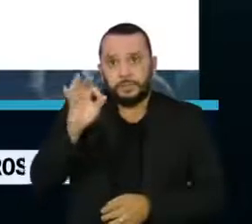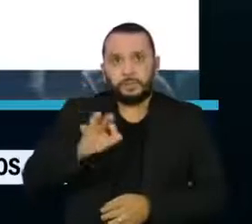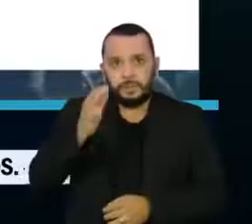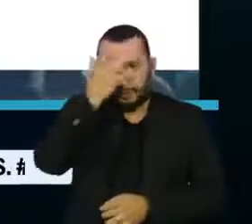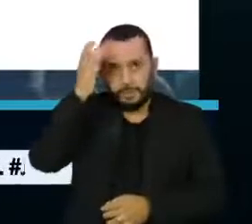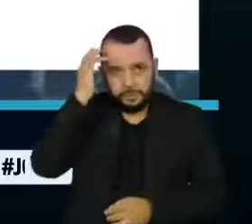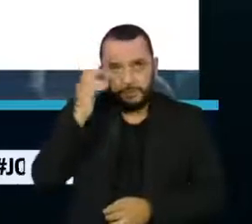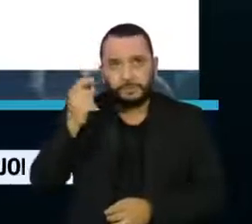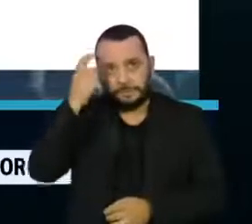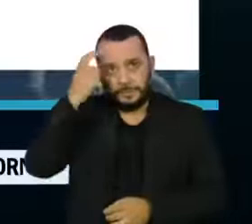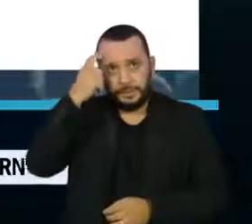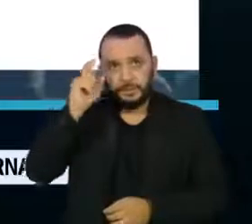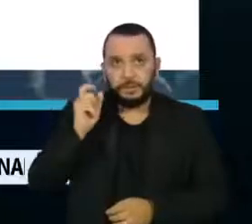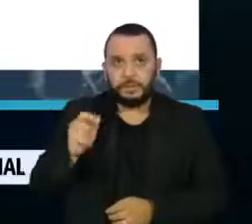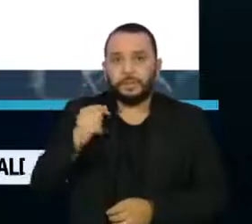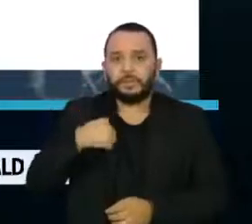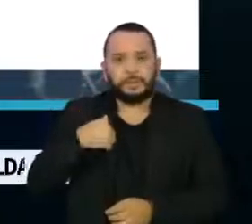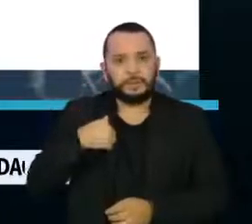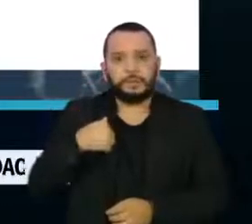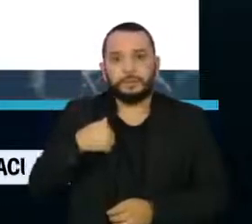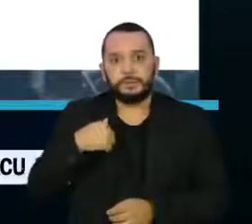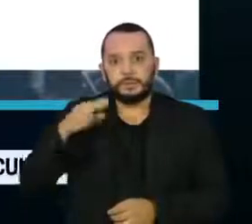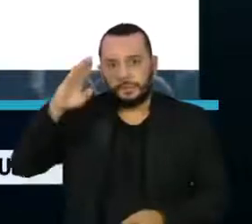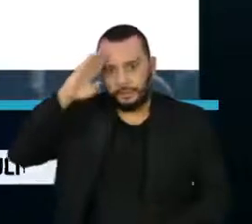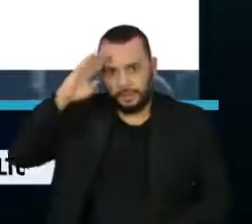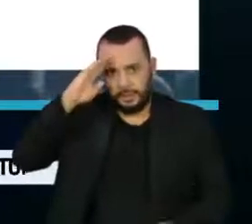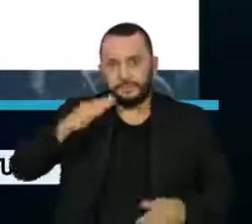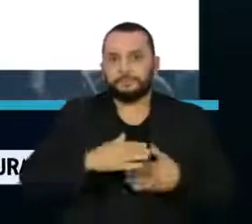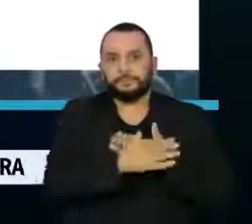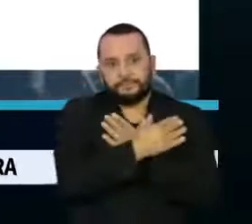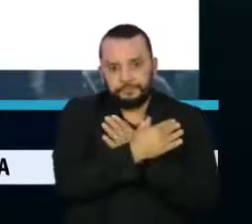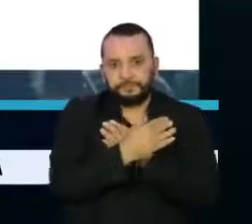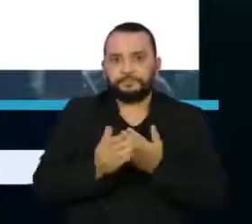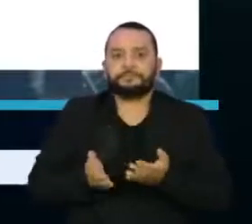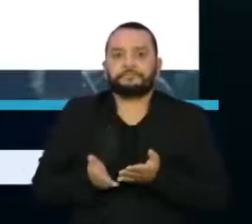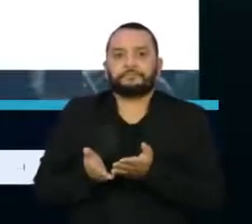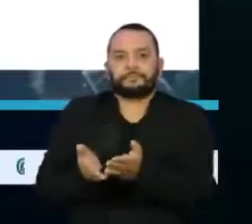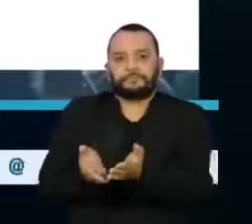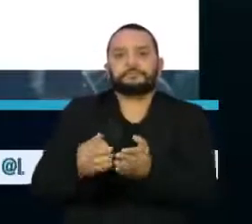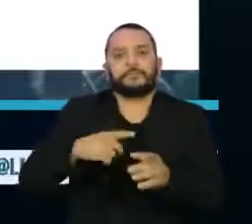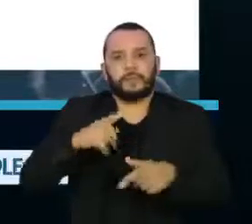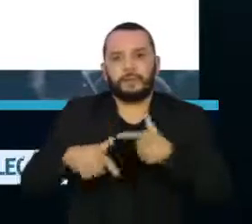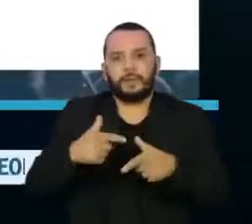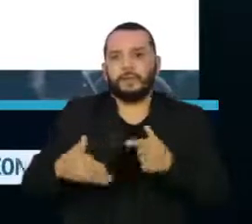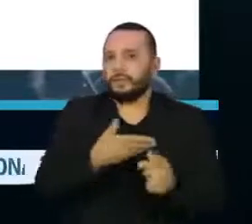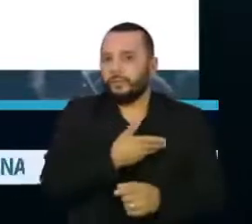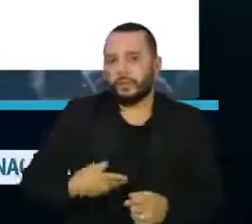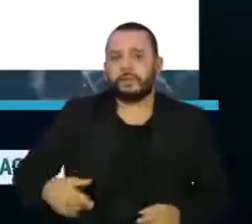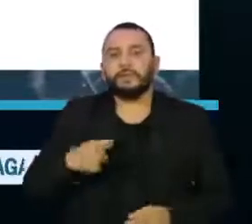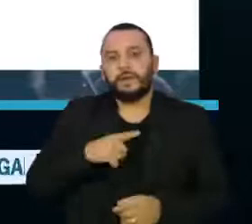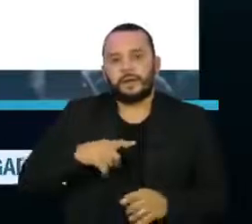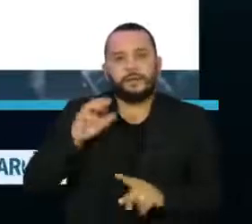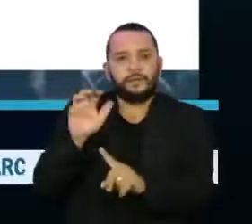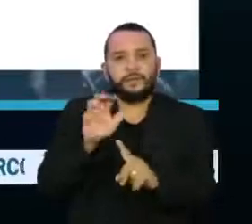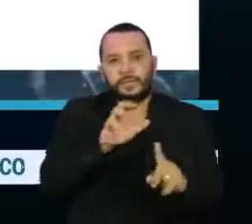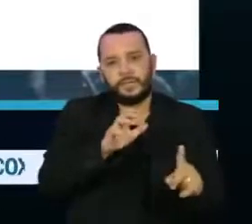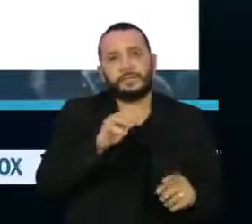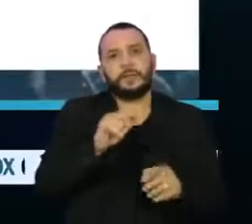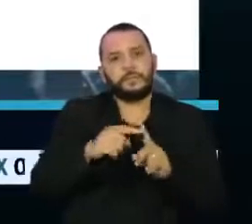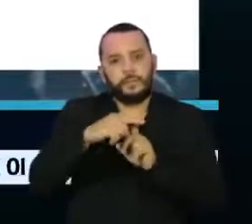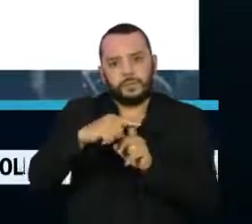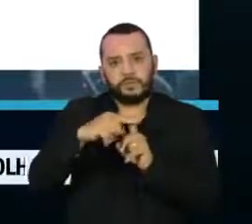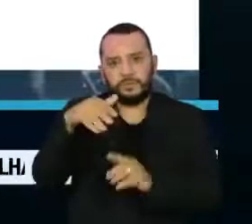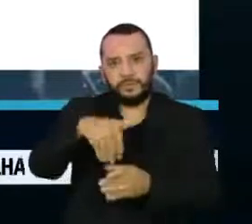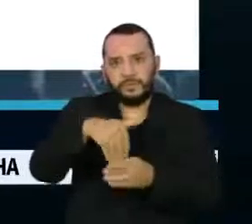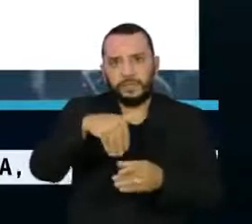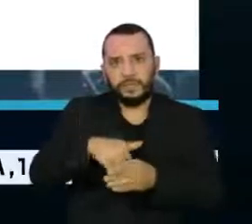dos entrevistados, a presença de integrantes do Exército, Marinha e Aeronáutica na máquina pública tem influência positiva nas urnas,